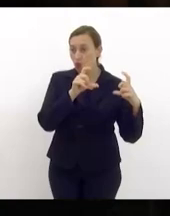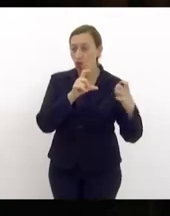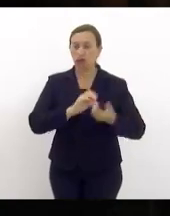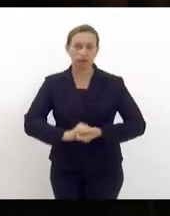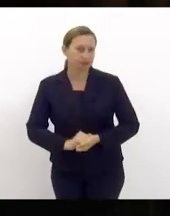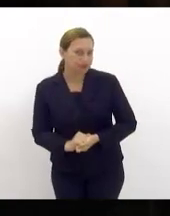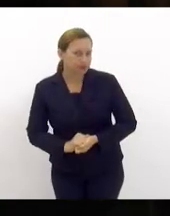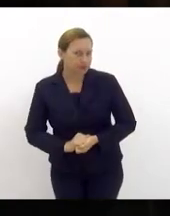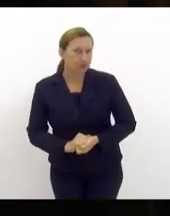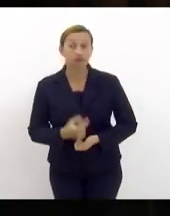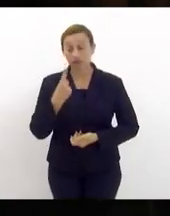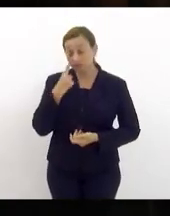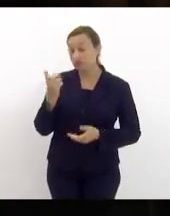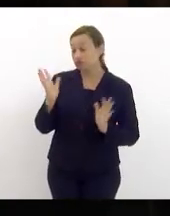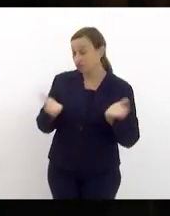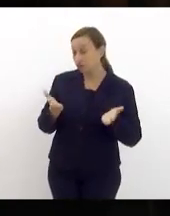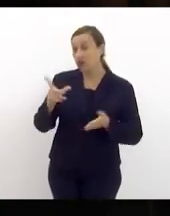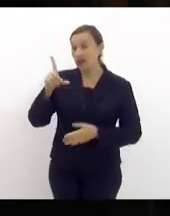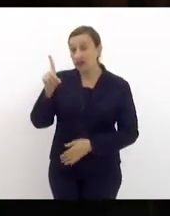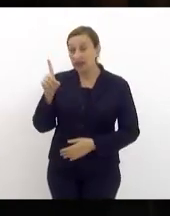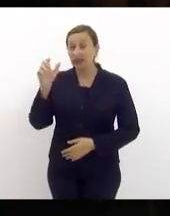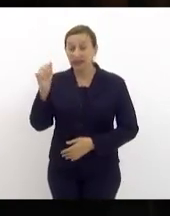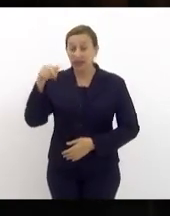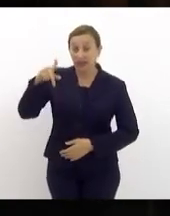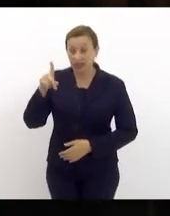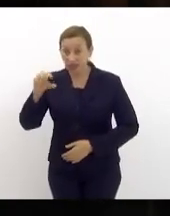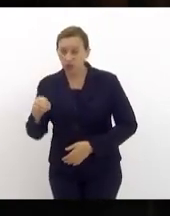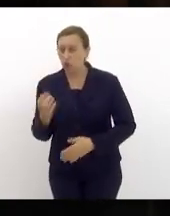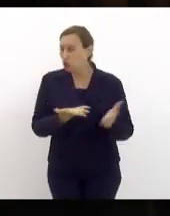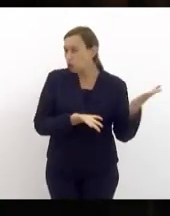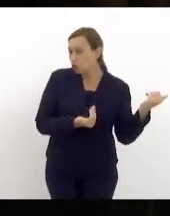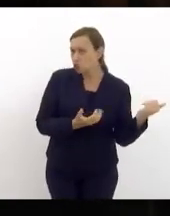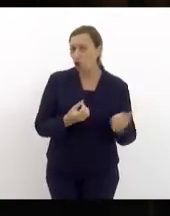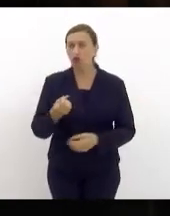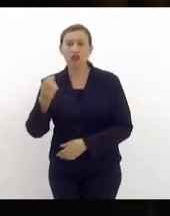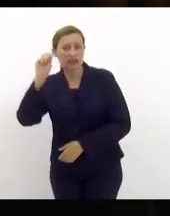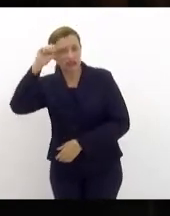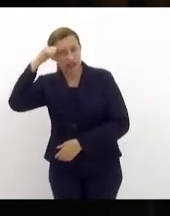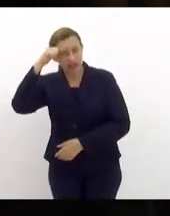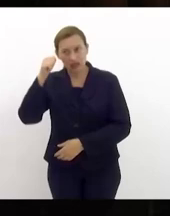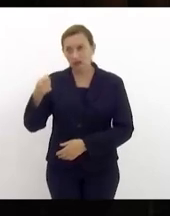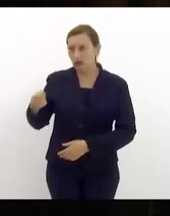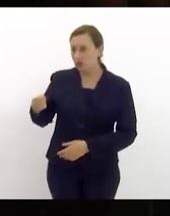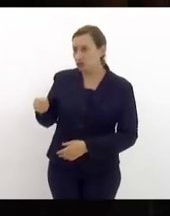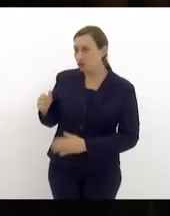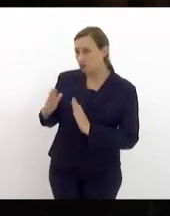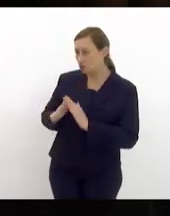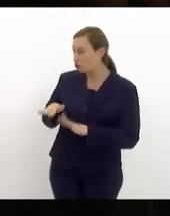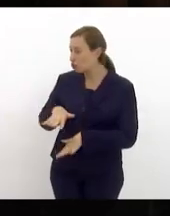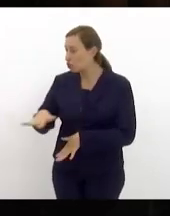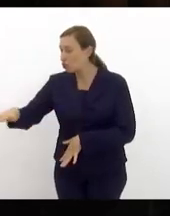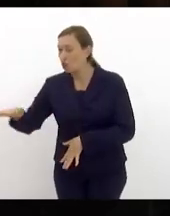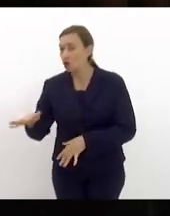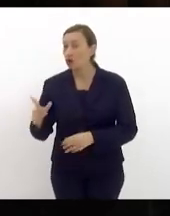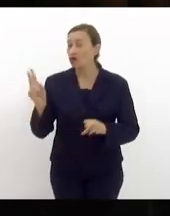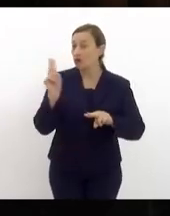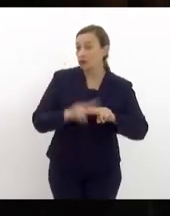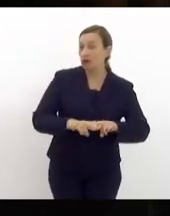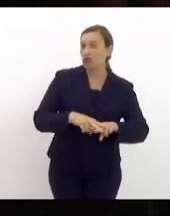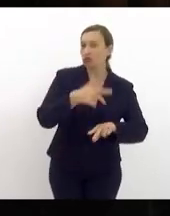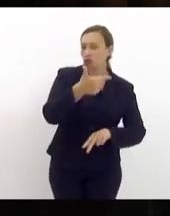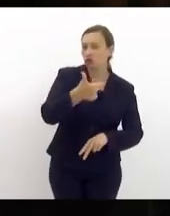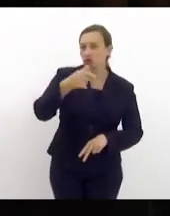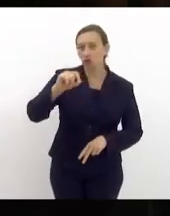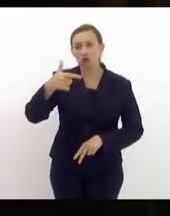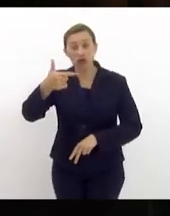É isso, a gente viu hoje o Danilo Félix, um jovem negro, morador de favela, foi preso lá em 2020